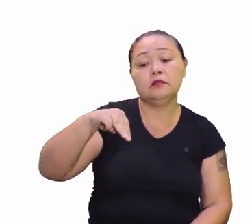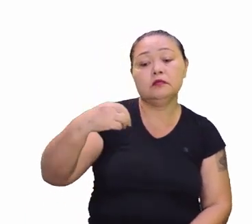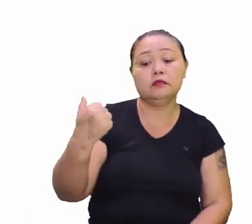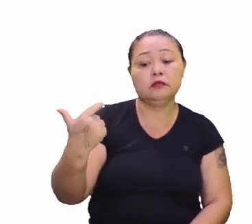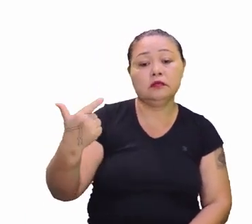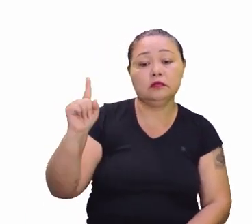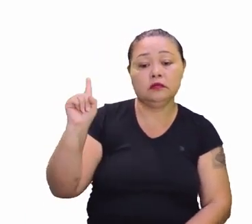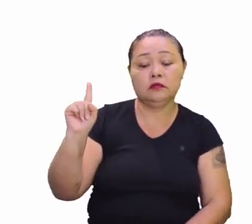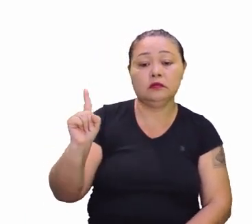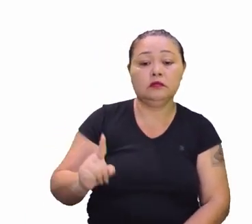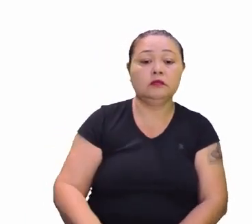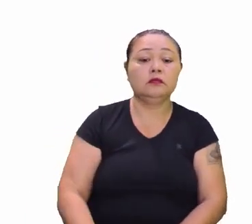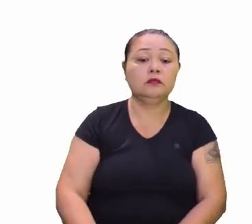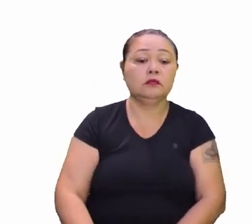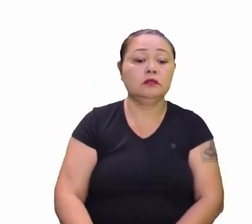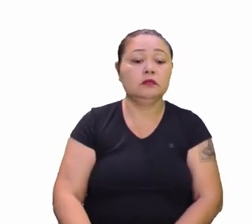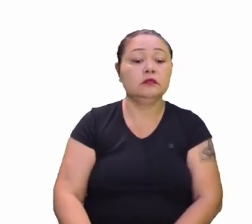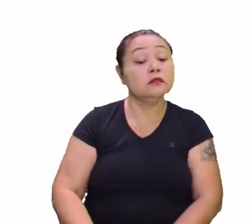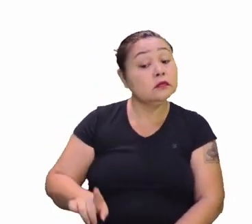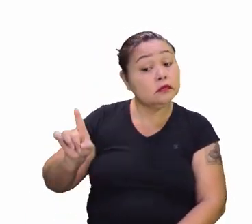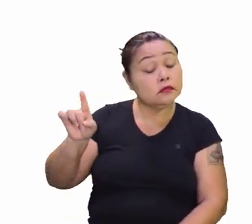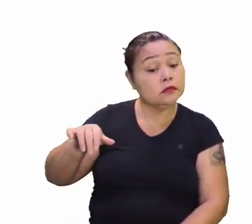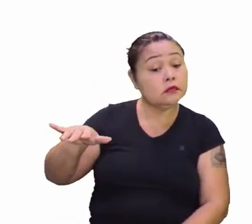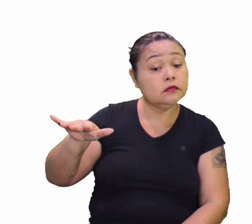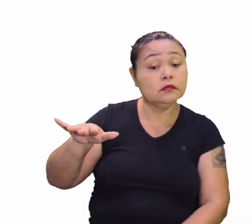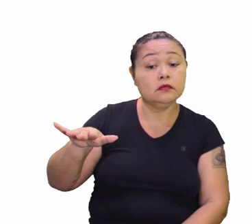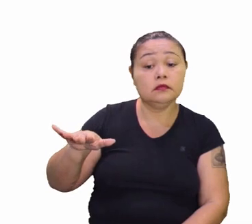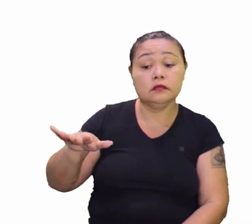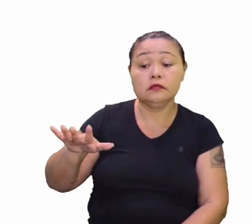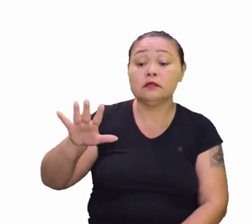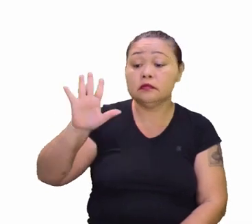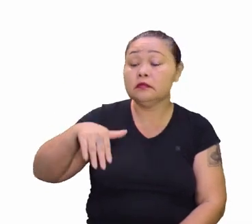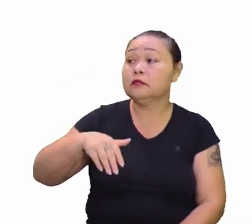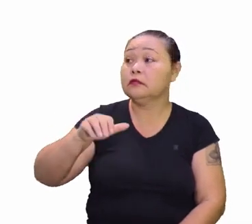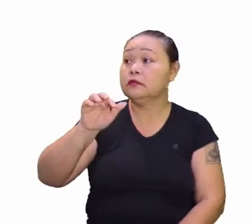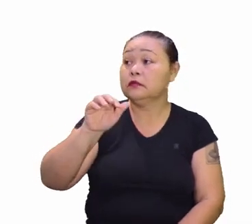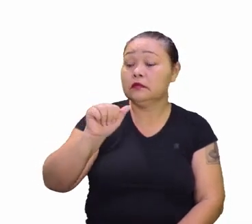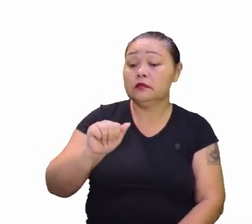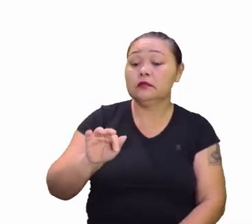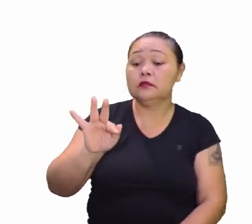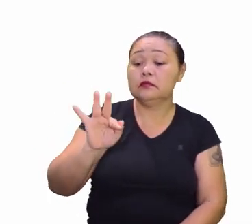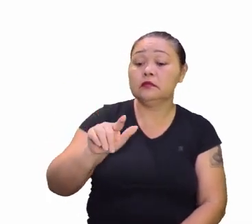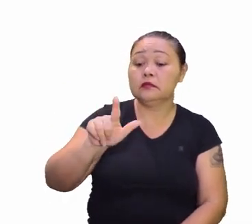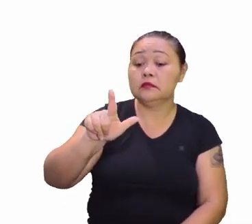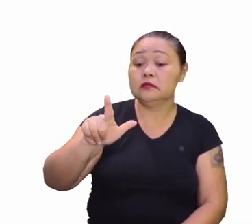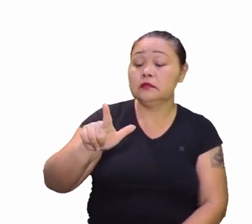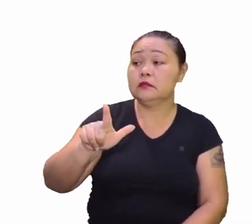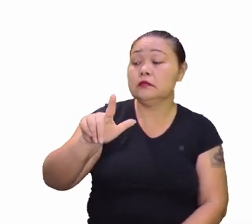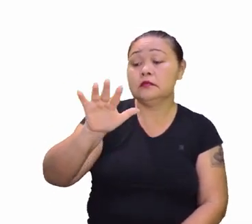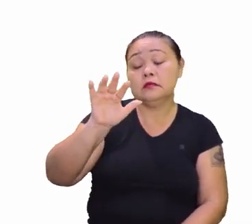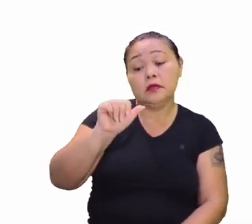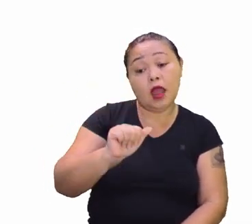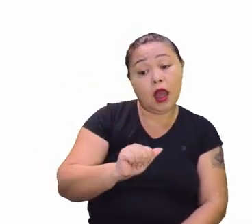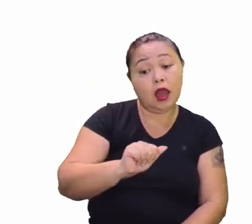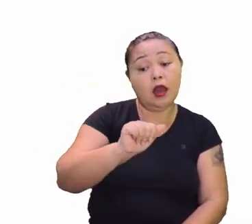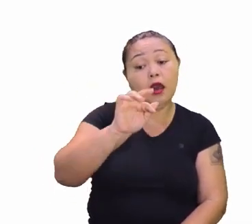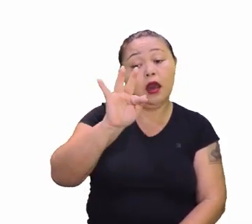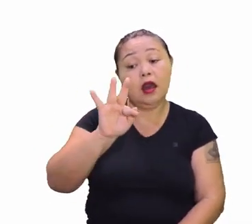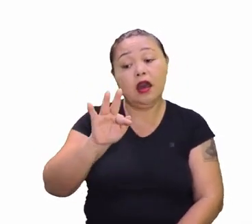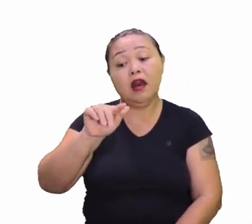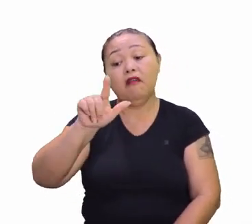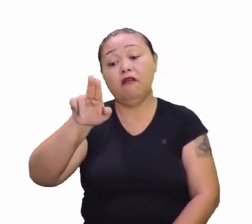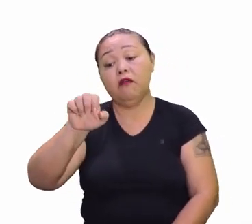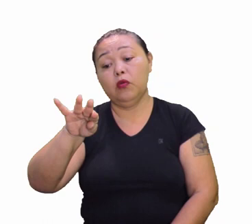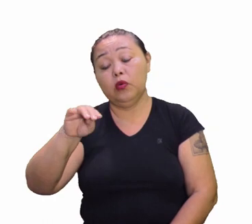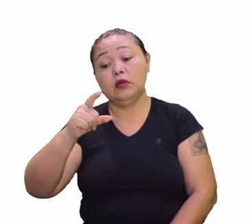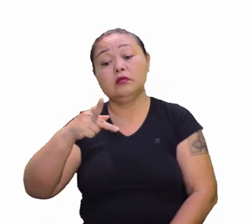29.102 quilômetros quadrados. Ele é o afluente, né, professor Jorge, do Rio Madeira, né? Sim, também. é um afluente do Rio Madeira. Exatamente.